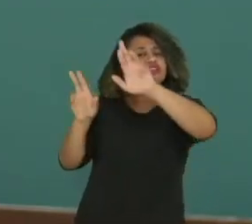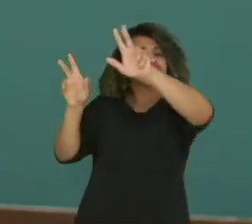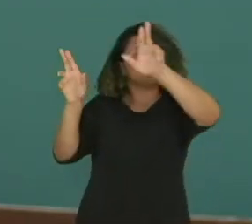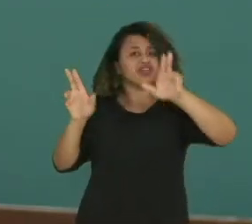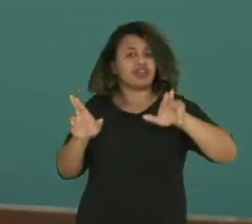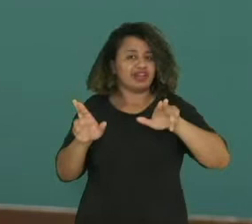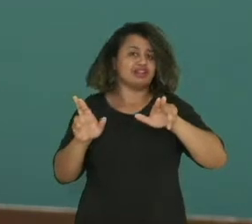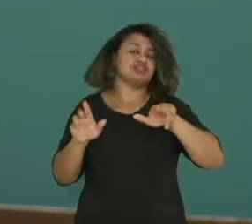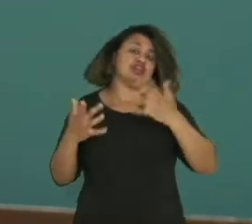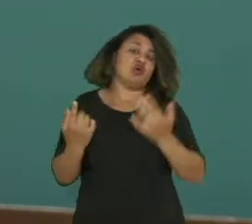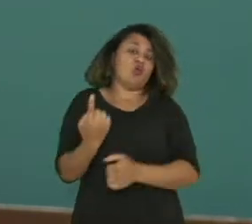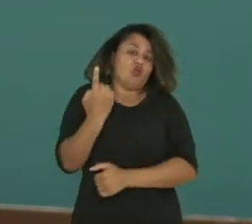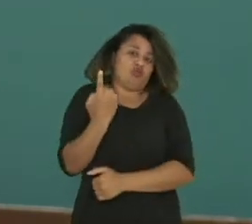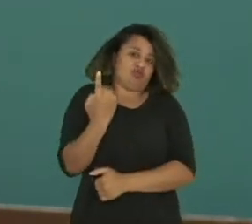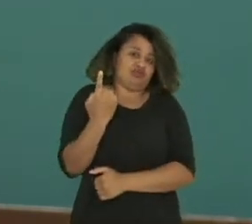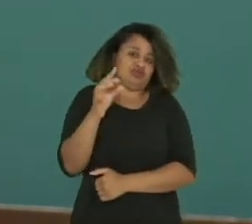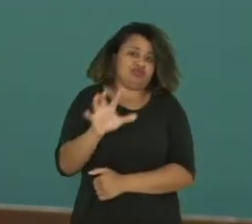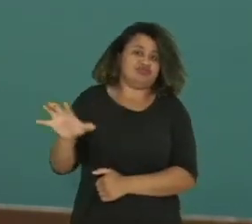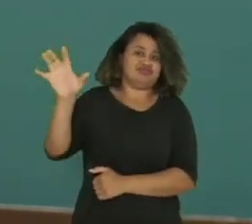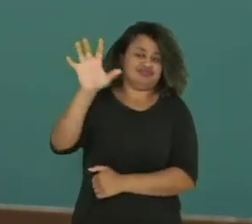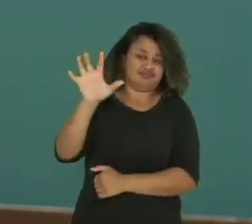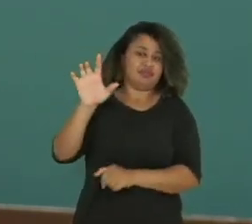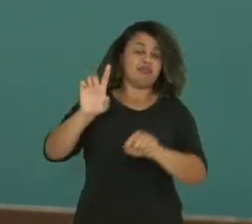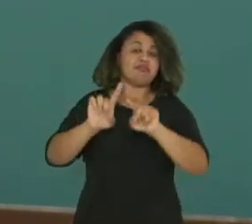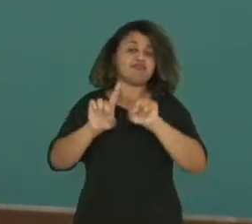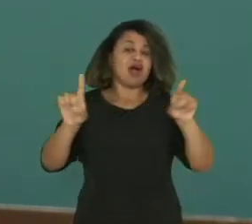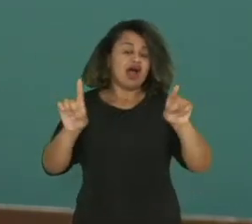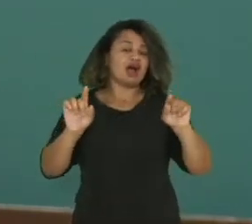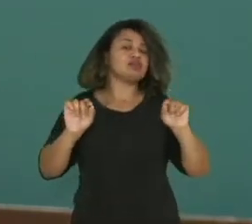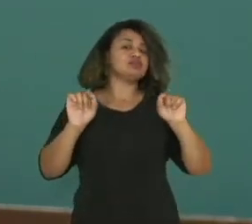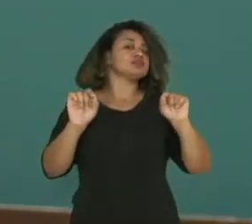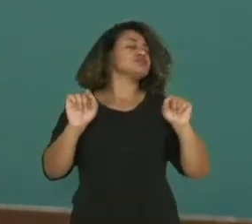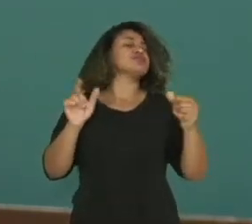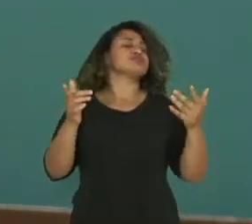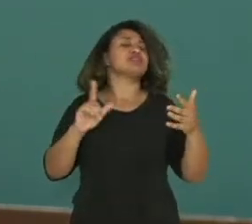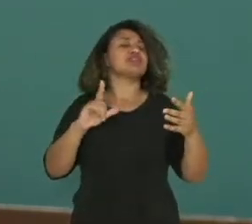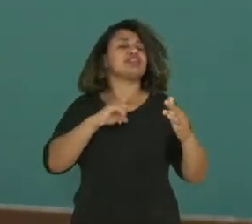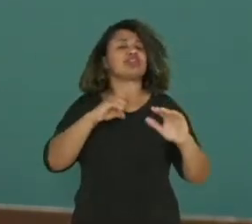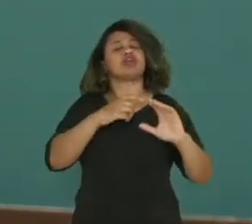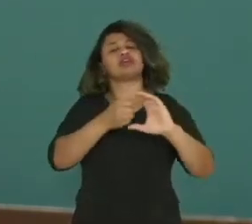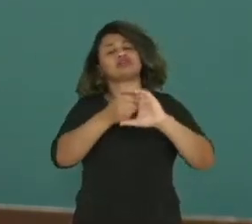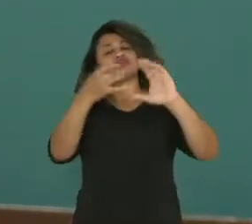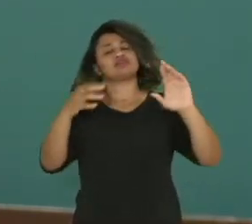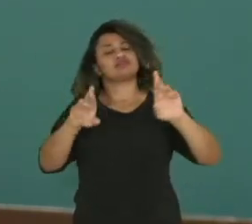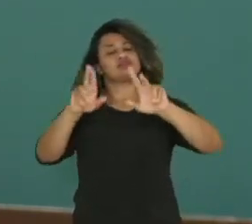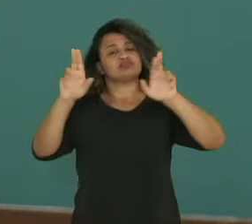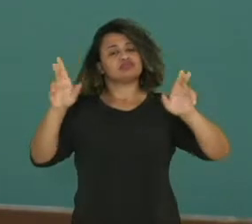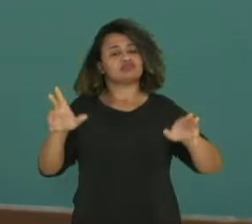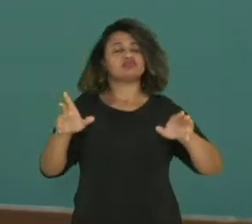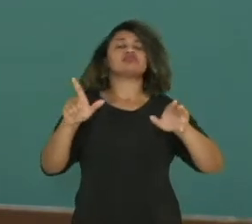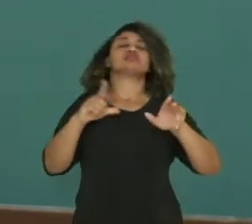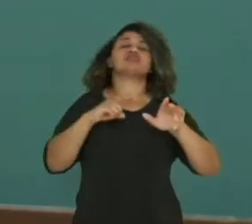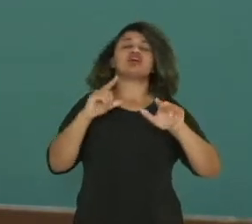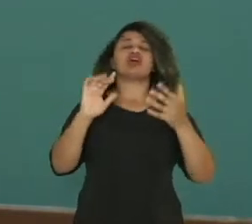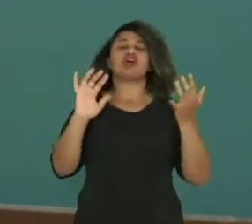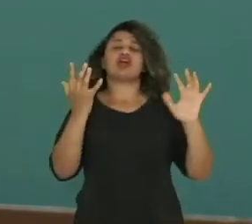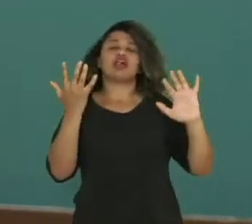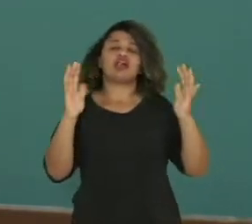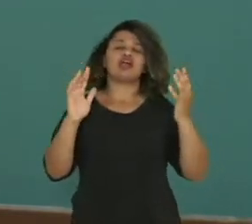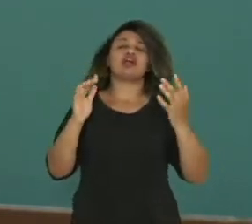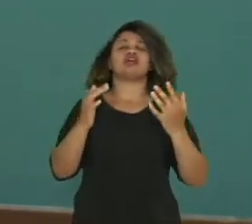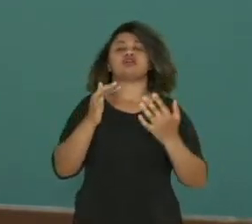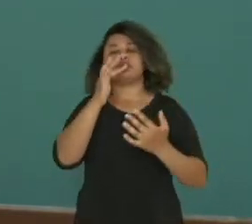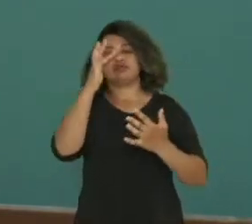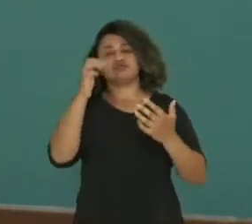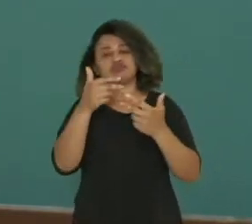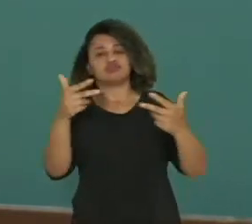seria uma só região. Mas a gente tem características diferentes do clima, da vegetação,